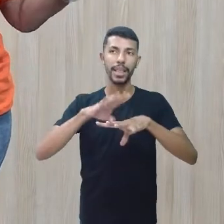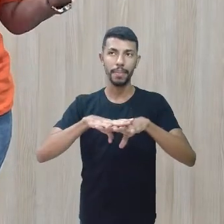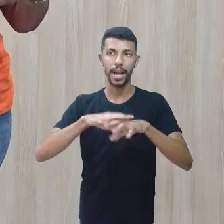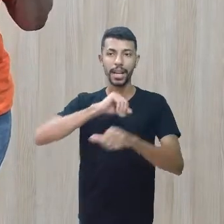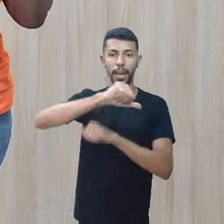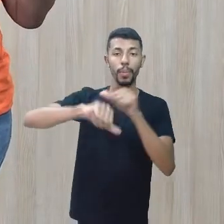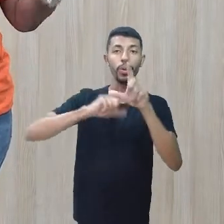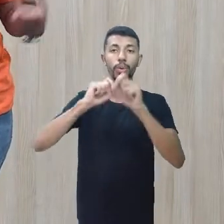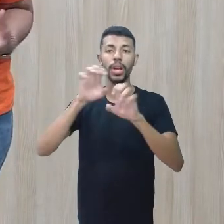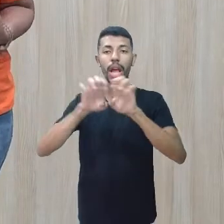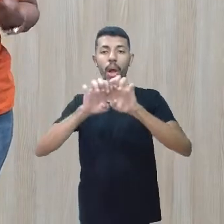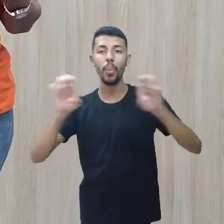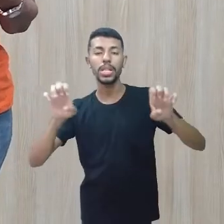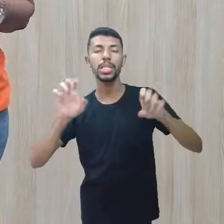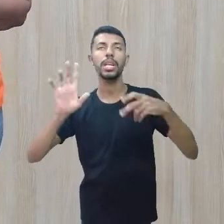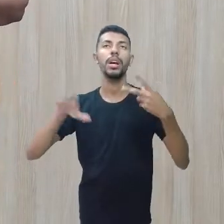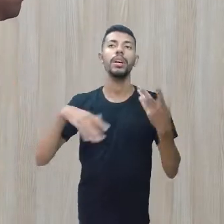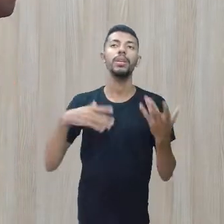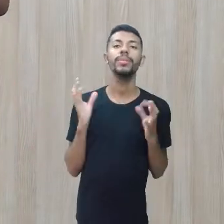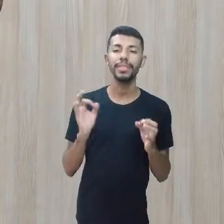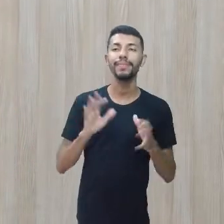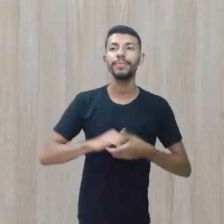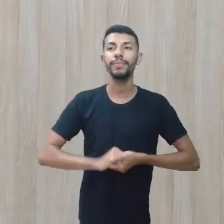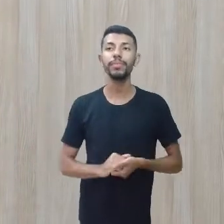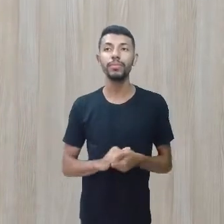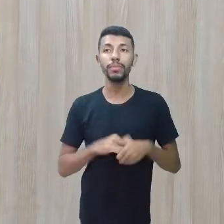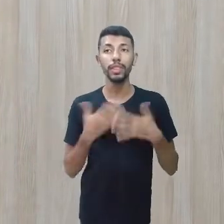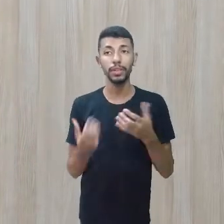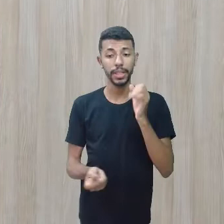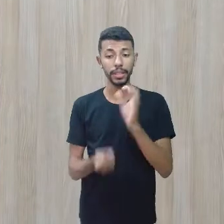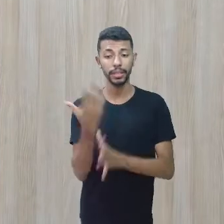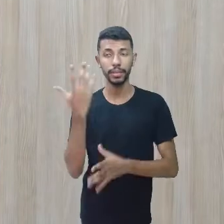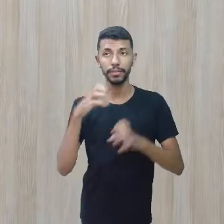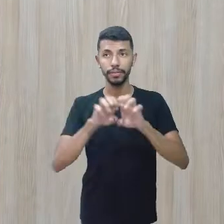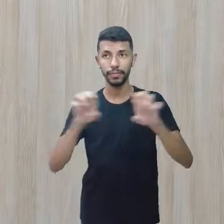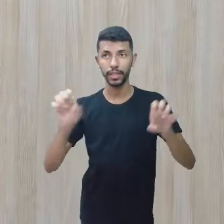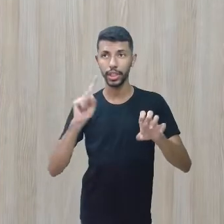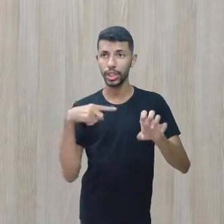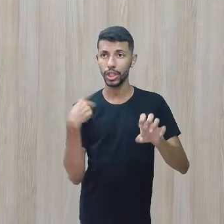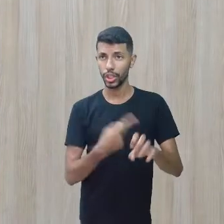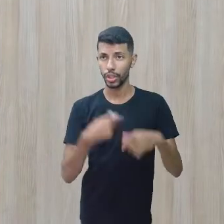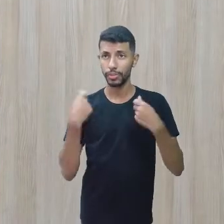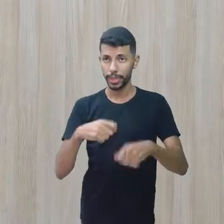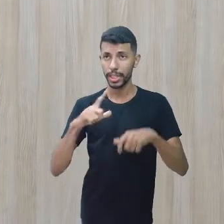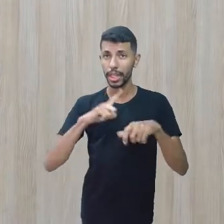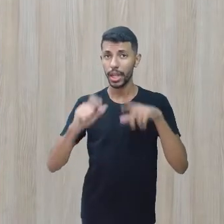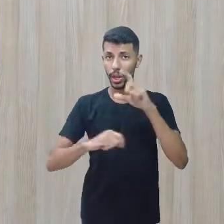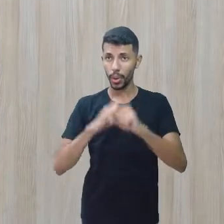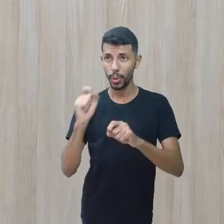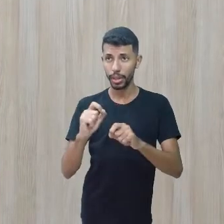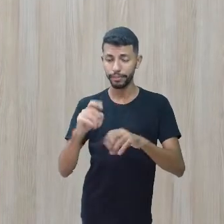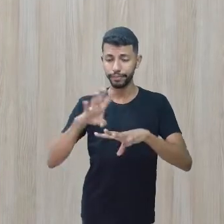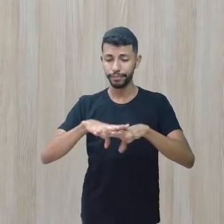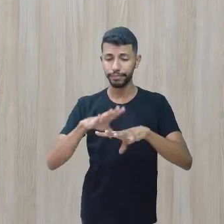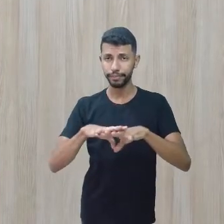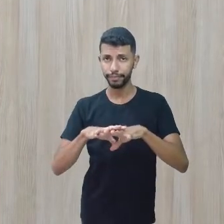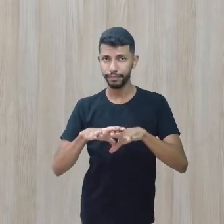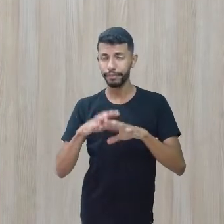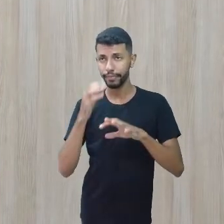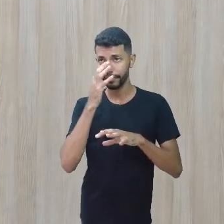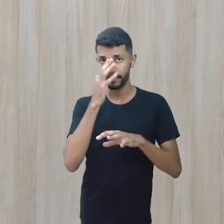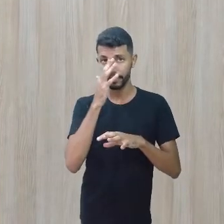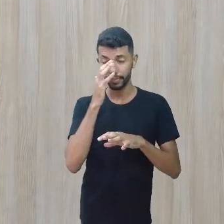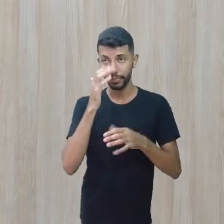em equação, em inequação. E para formar essa equação, nós precisamos dos termos matemáticos. Então, quando é